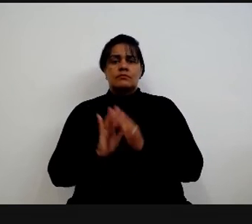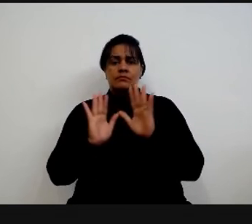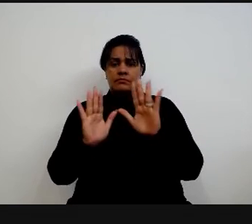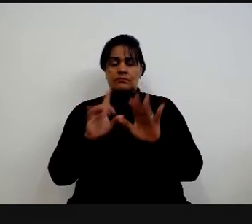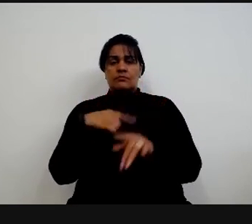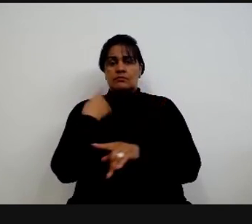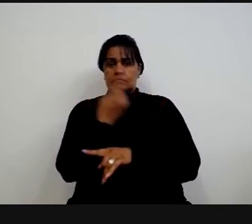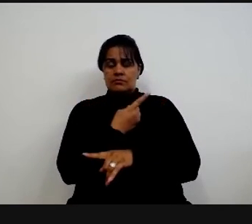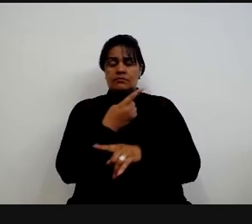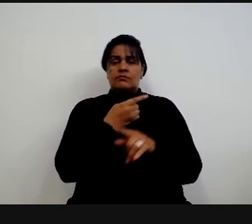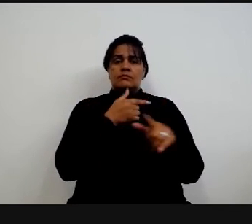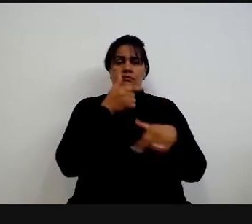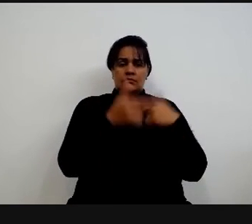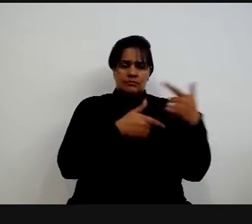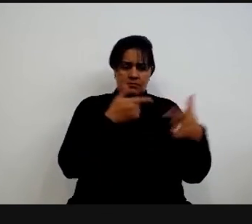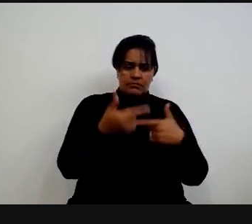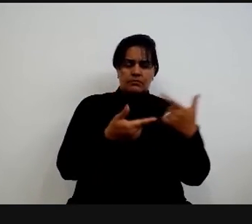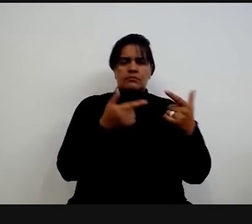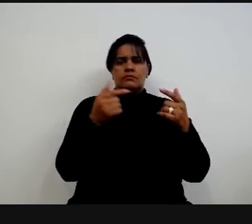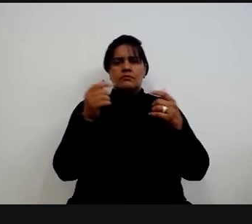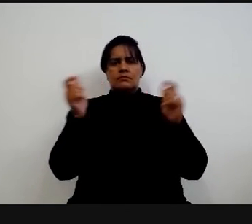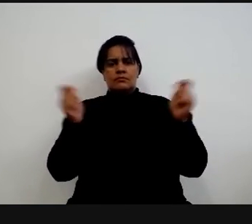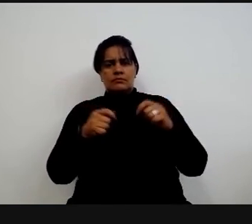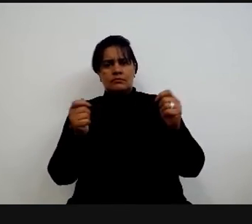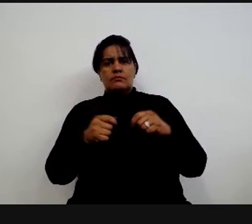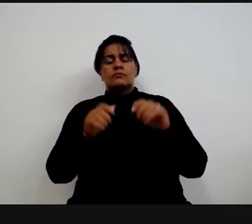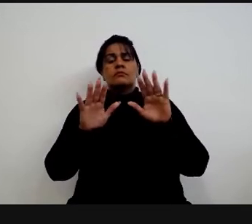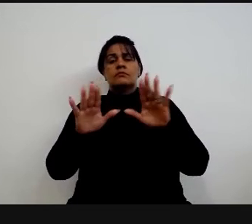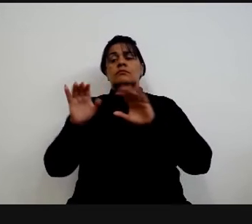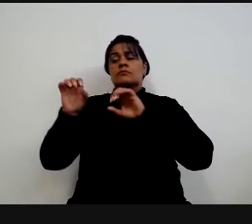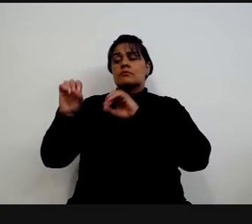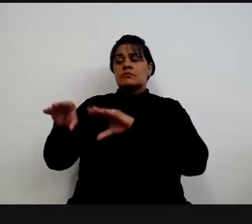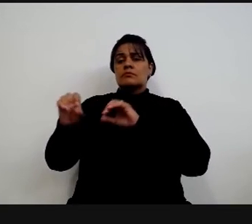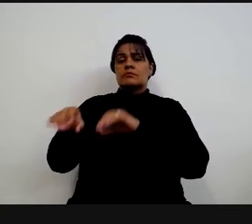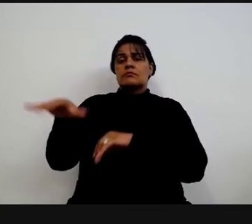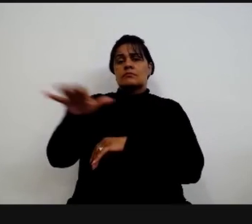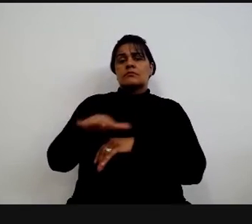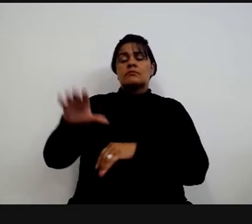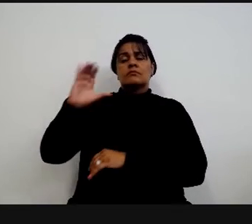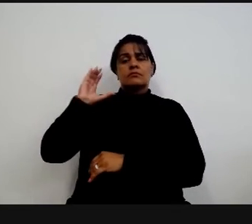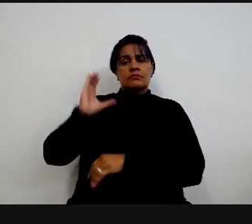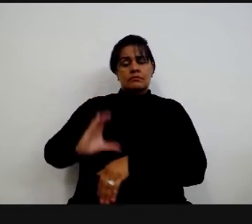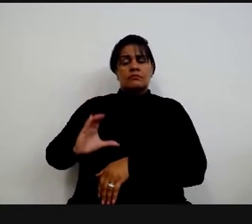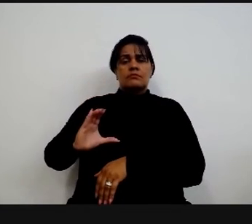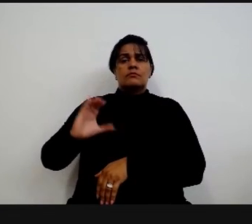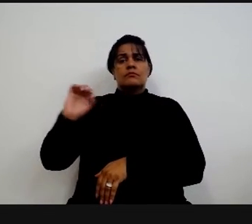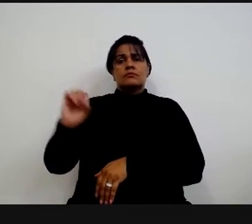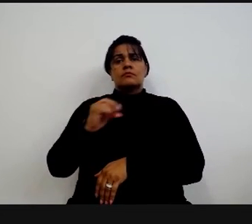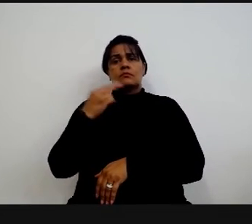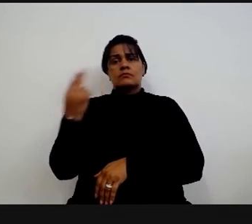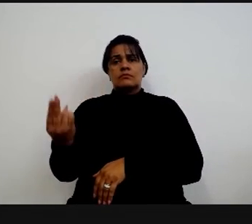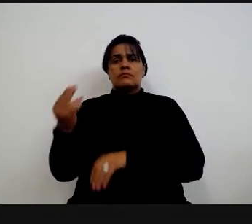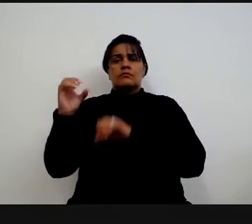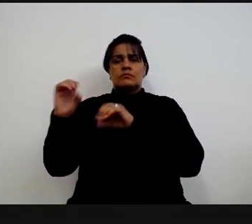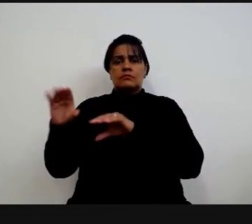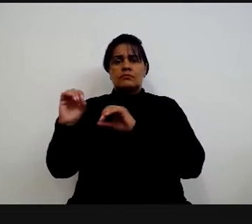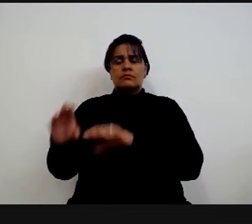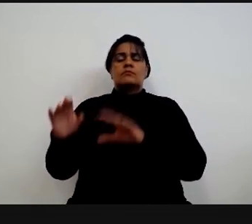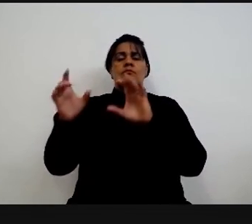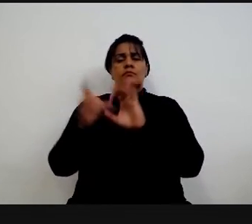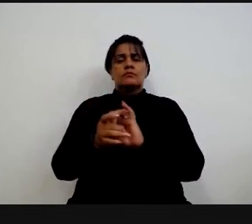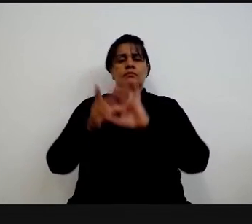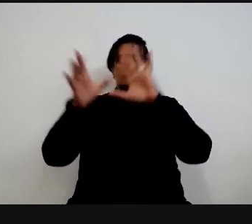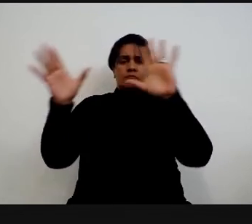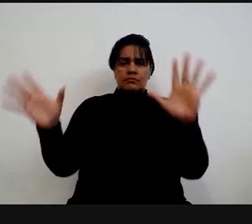A formação para o trabalho, a capacitação do servidor e a educação para a cidadania, ou educação para a